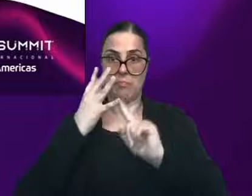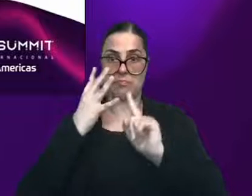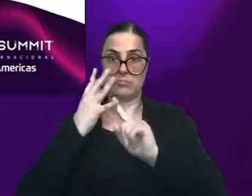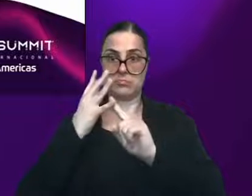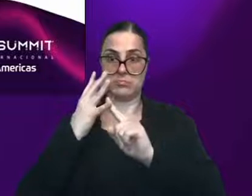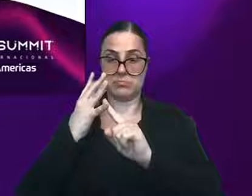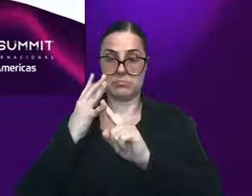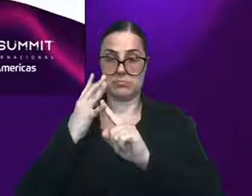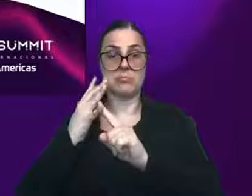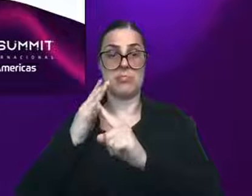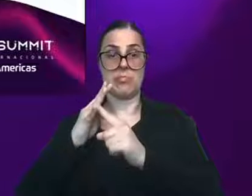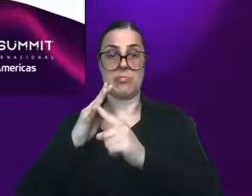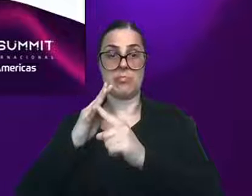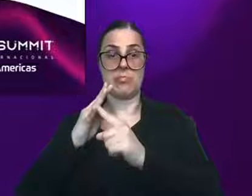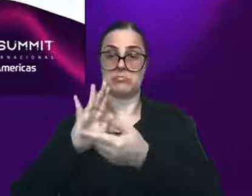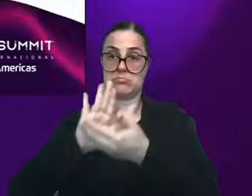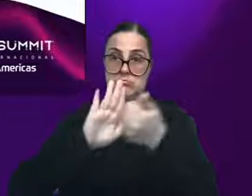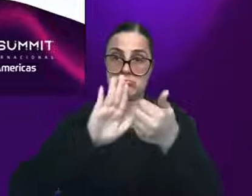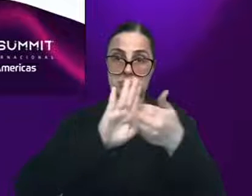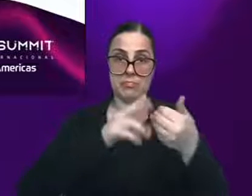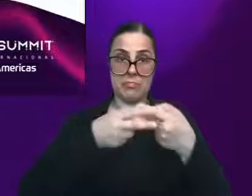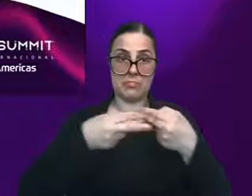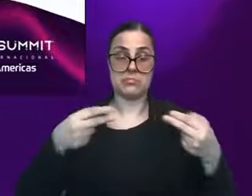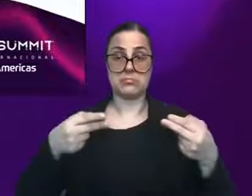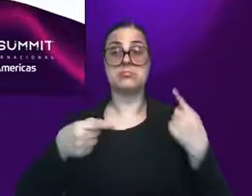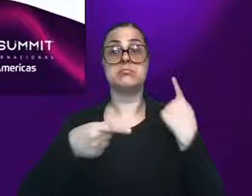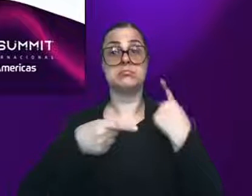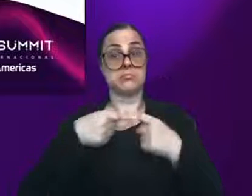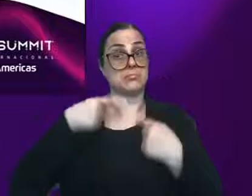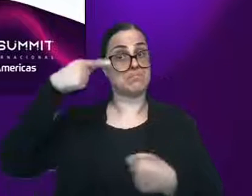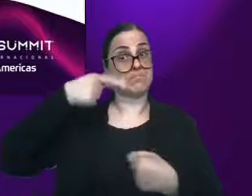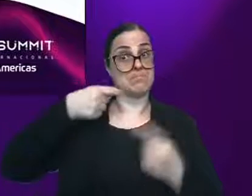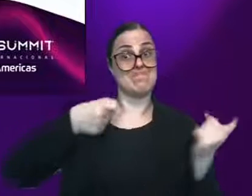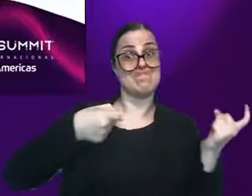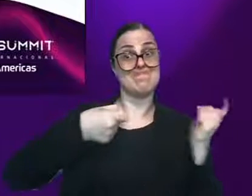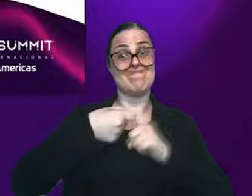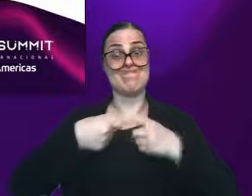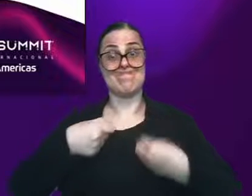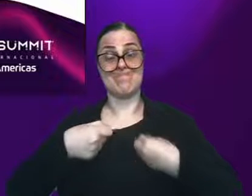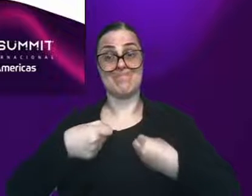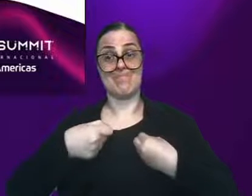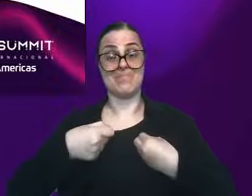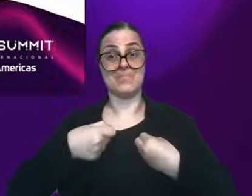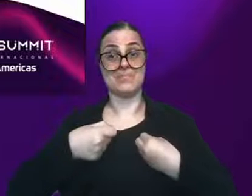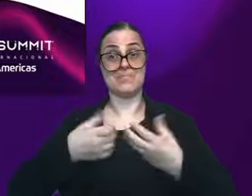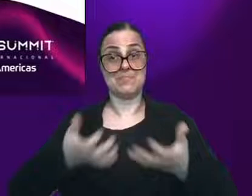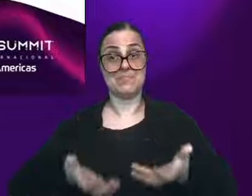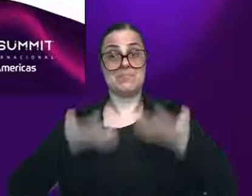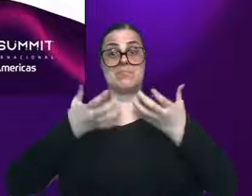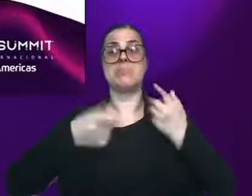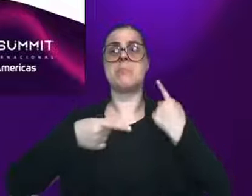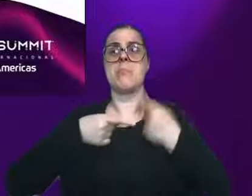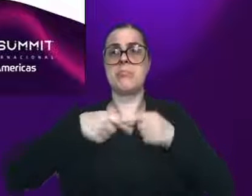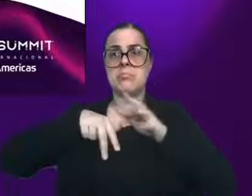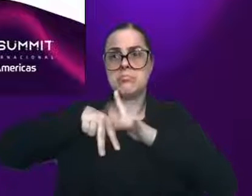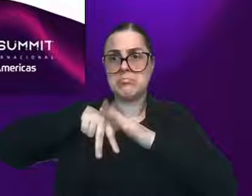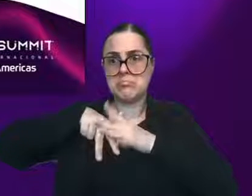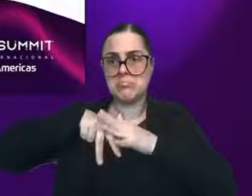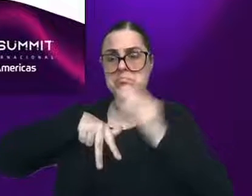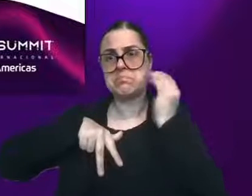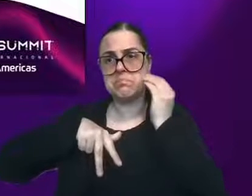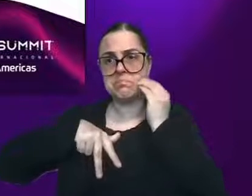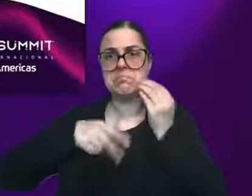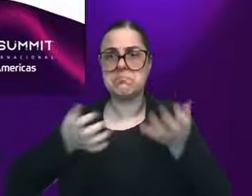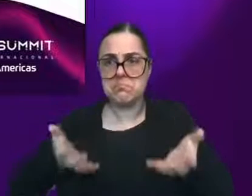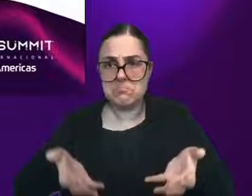você tem que ressuscitar o paciente. Nesse paciente, ele fica durante horas e dias entre a otimização e